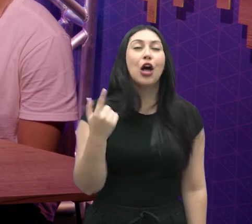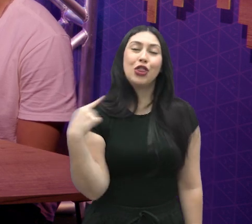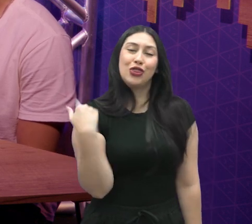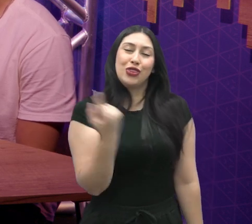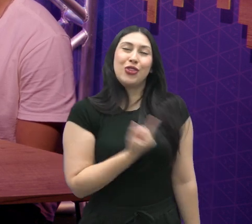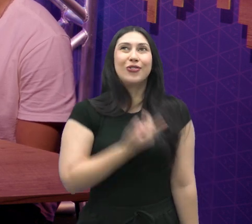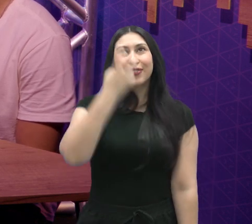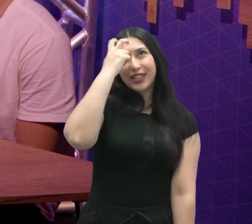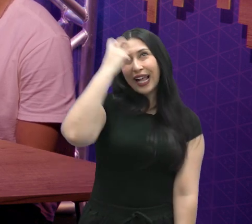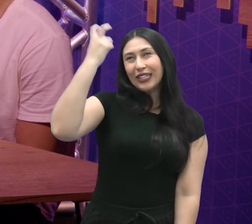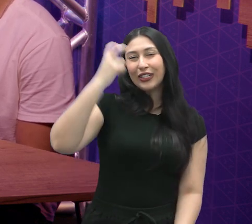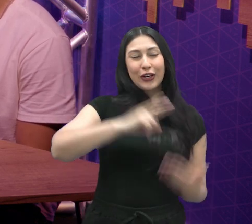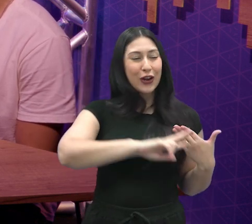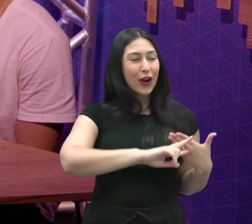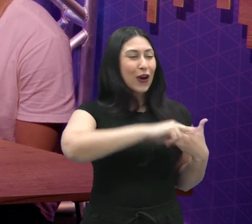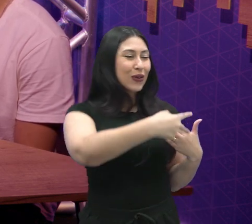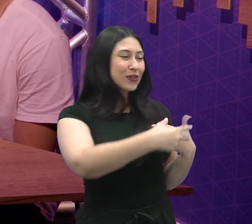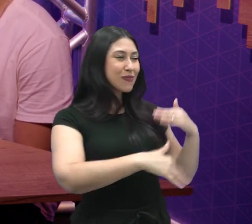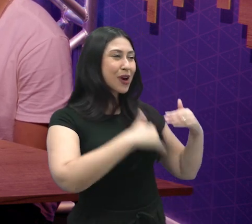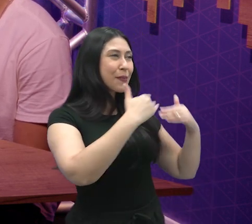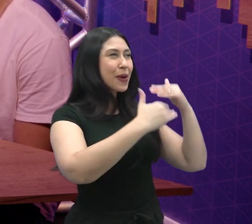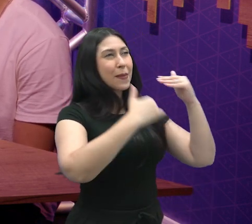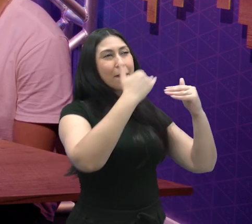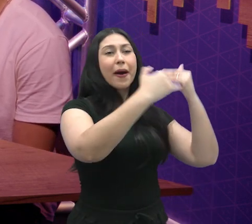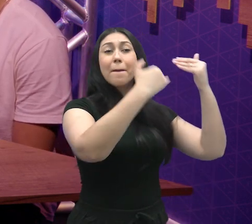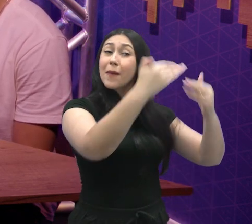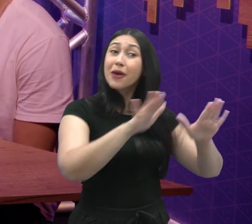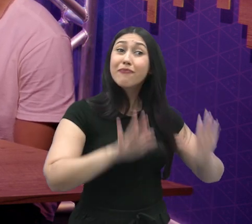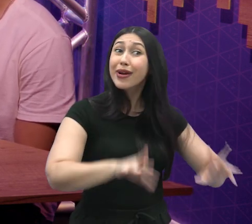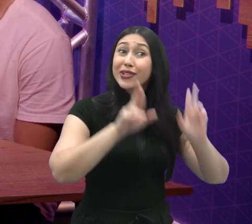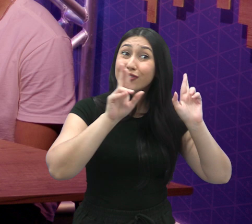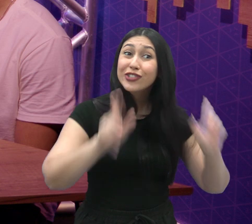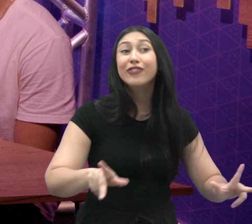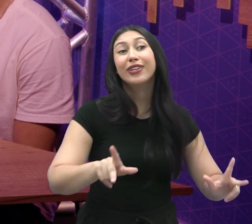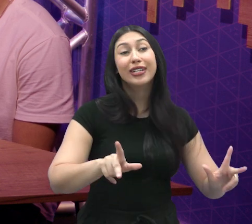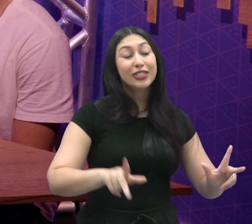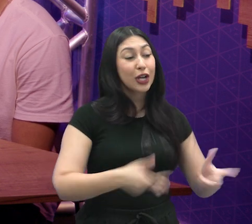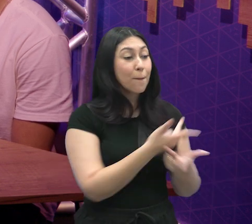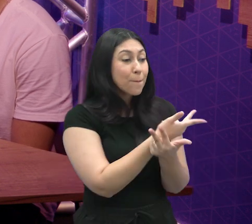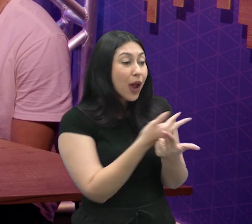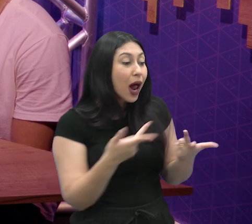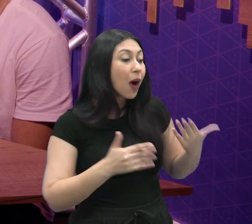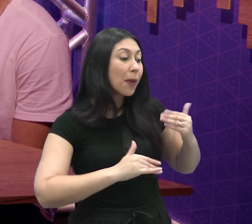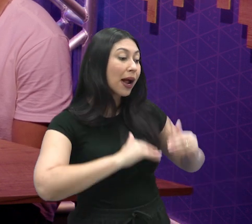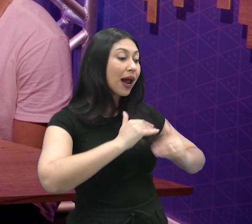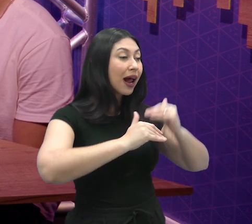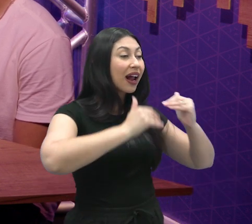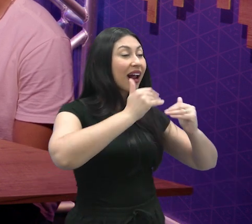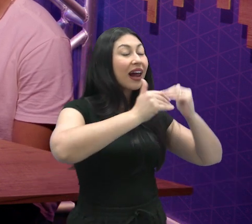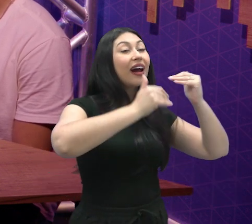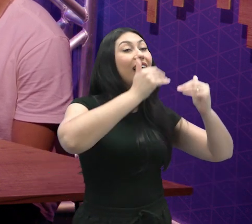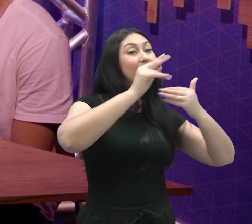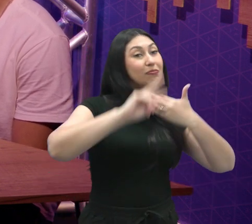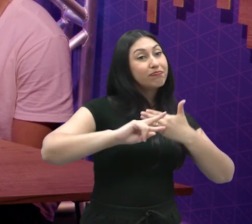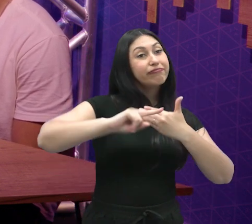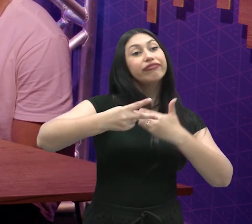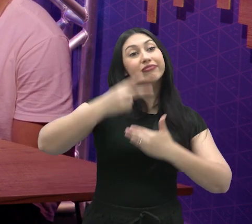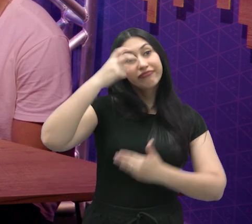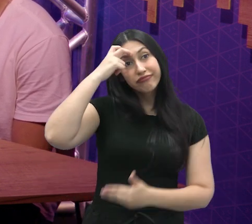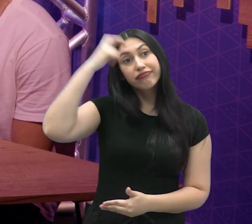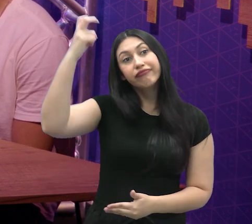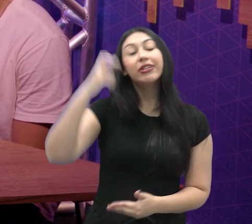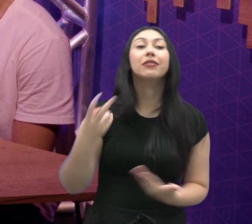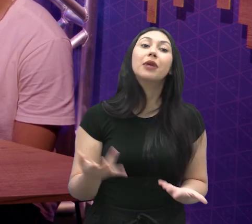que, não, a gente era mais inteligente e foi sobressaindo. E, na verdade, não. Vários fatores contribuem para isso. E